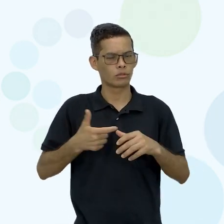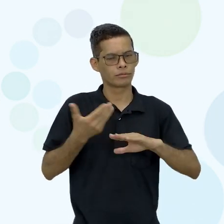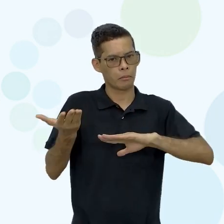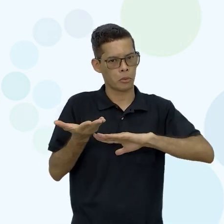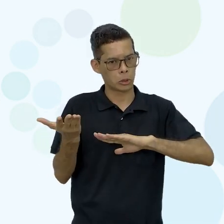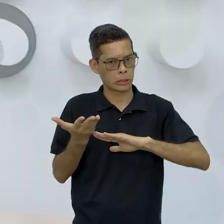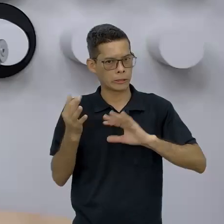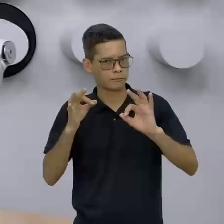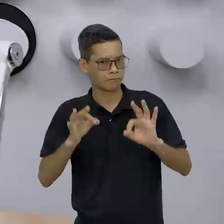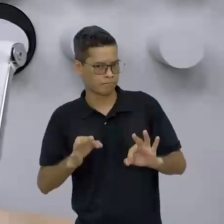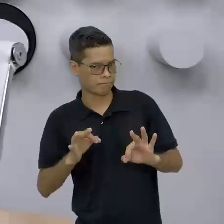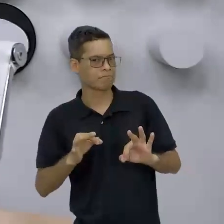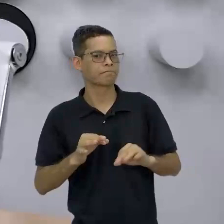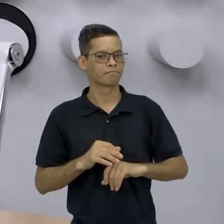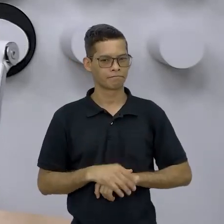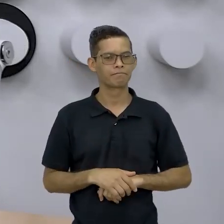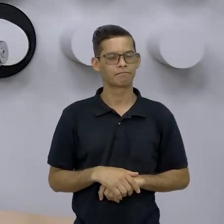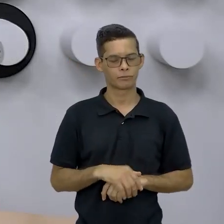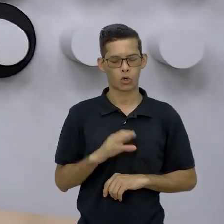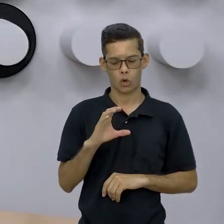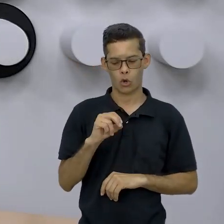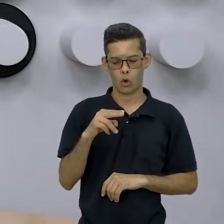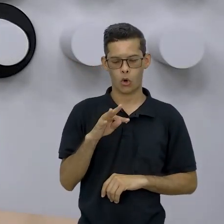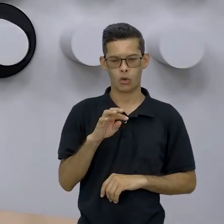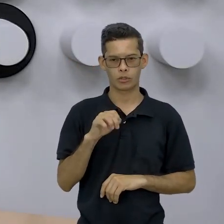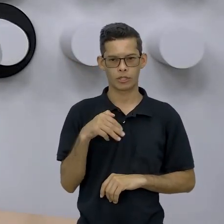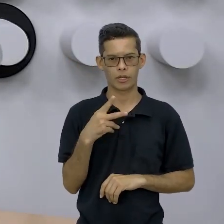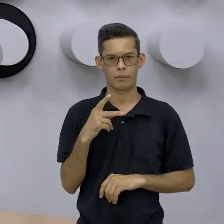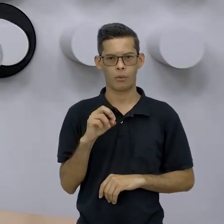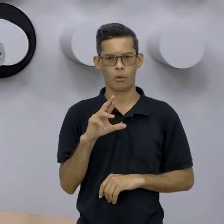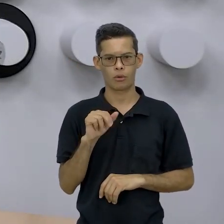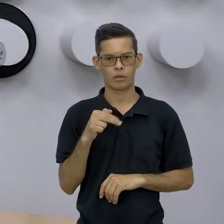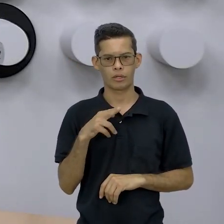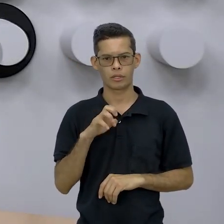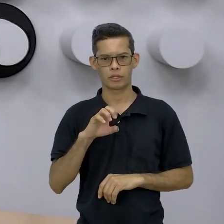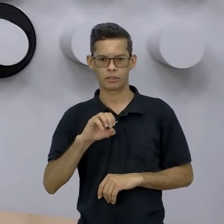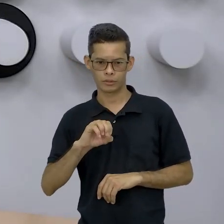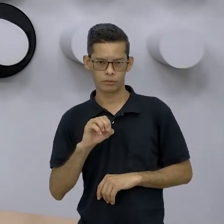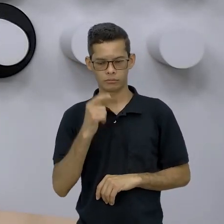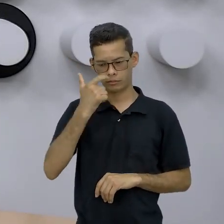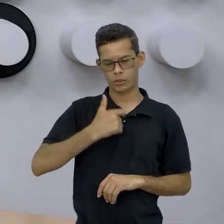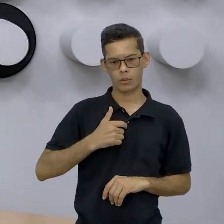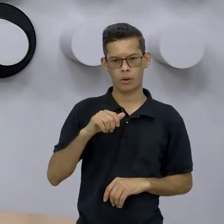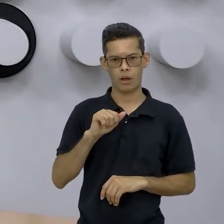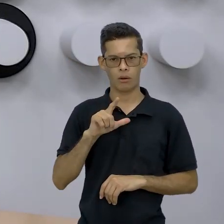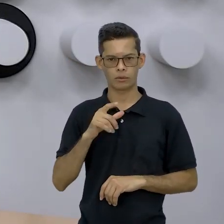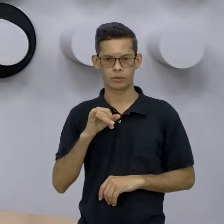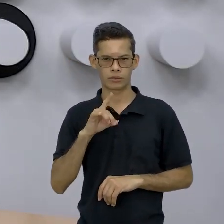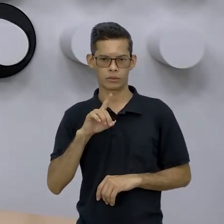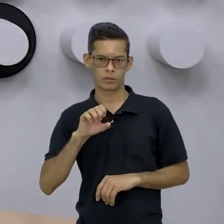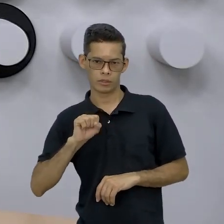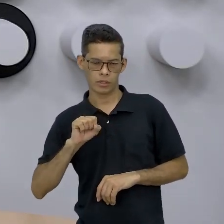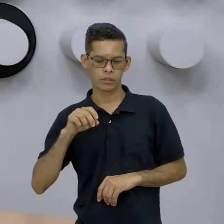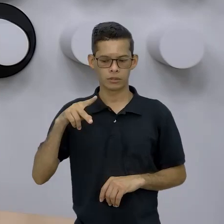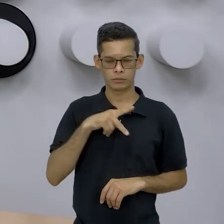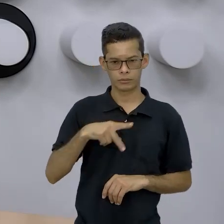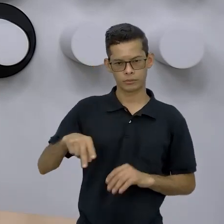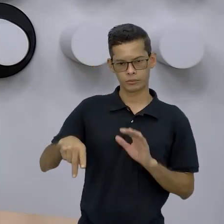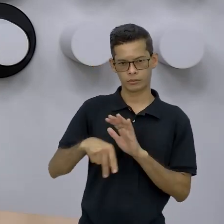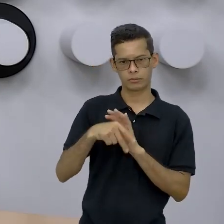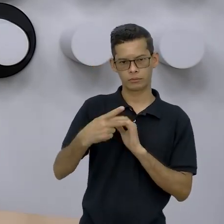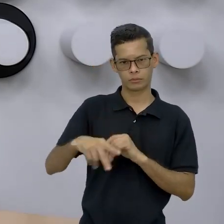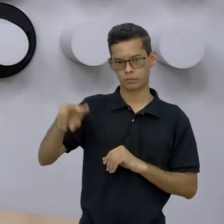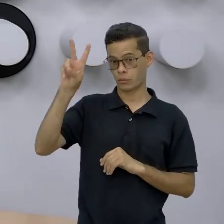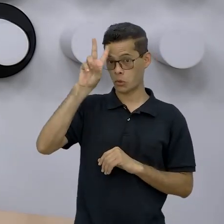modernos, eu diria contemporâneo. Eu sou o professor Alcides Guerreiro, a minha formação é em História, mas